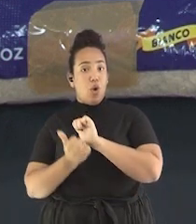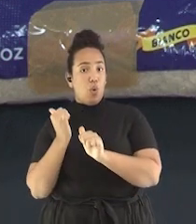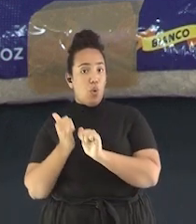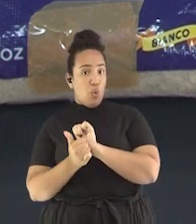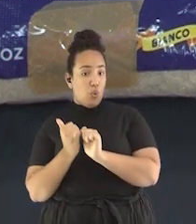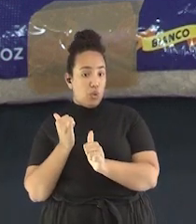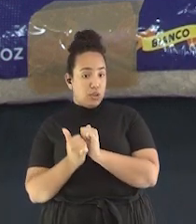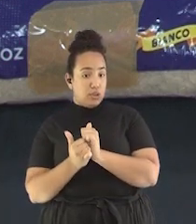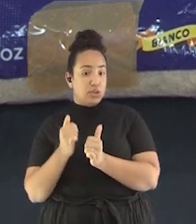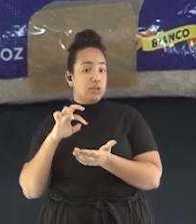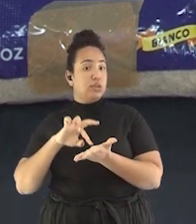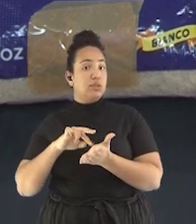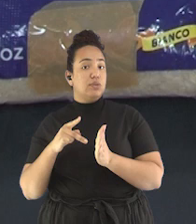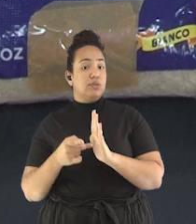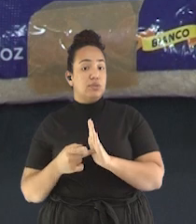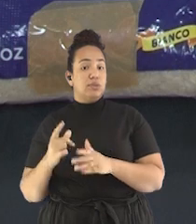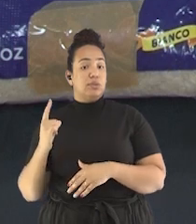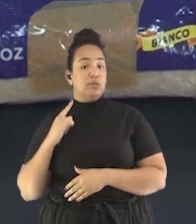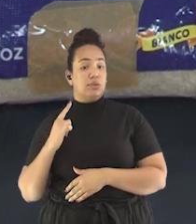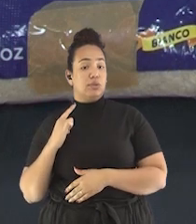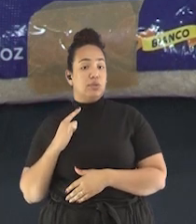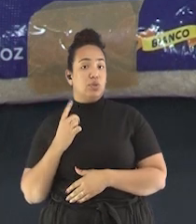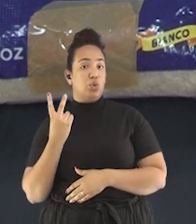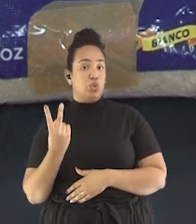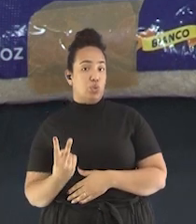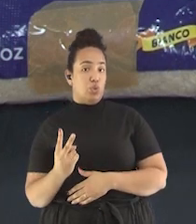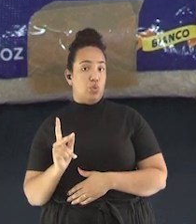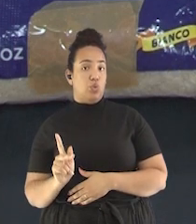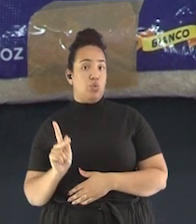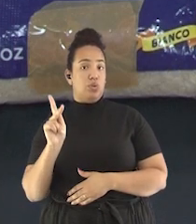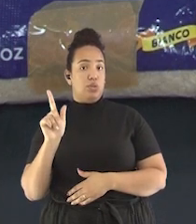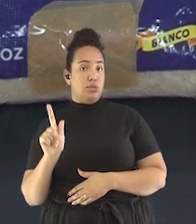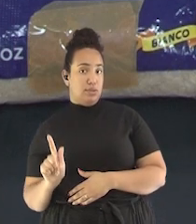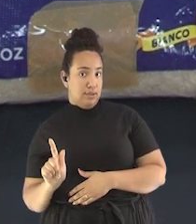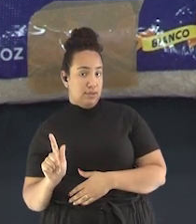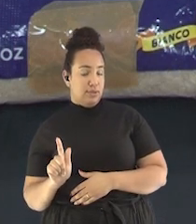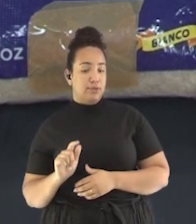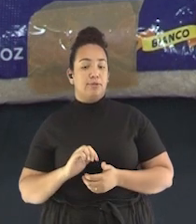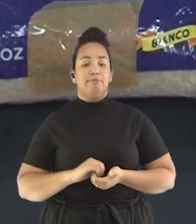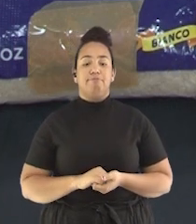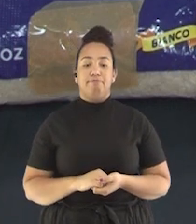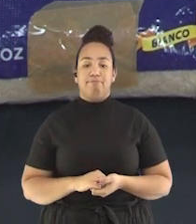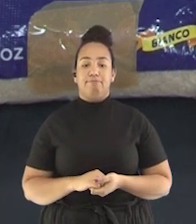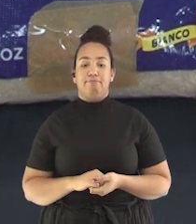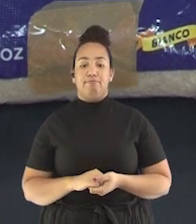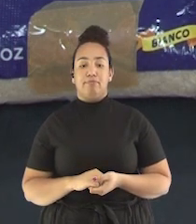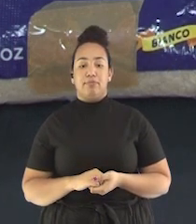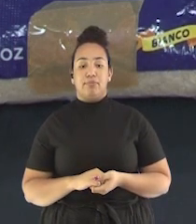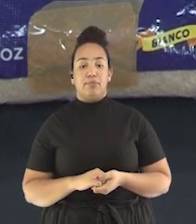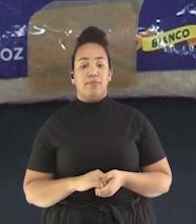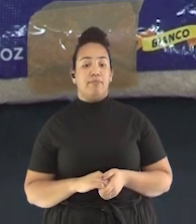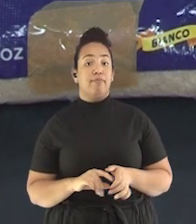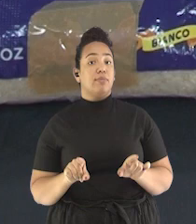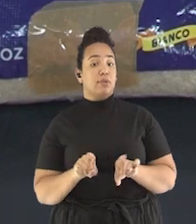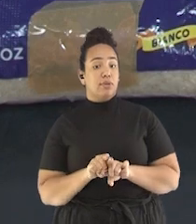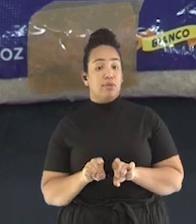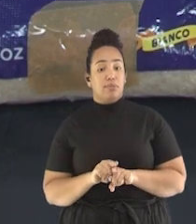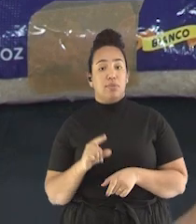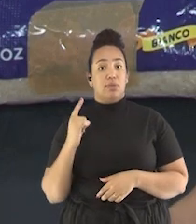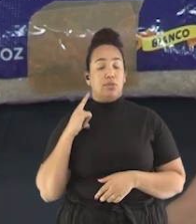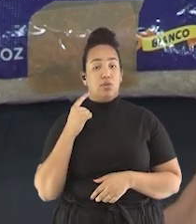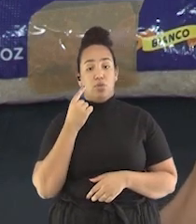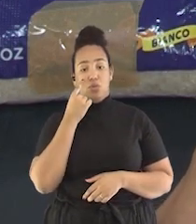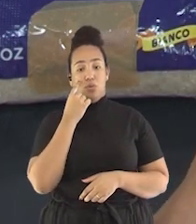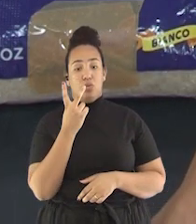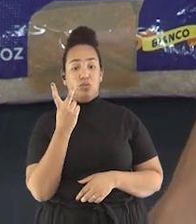esse pacote de arroz indica que ele tem 2 quilos. Tem aqui também esses